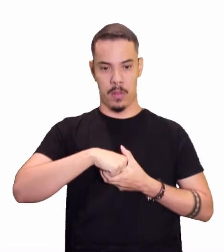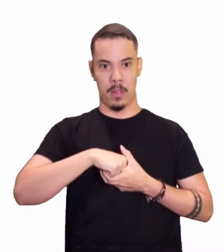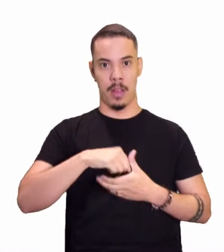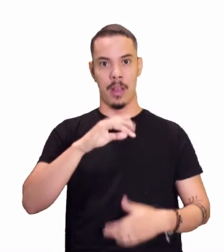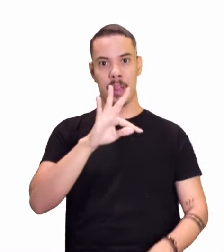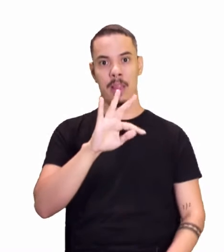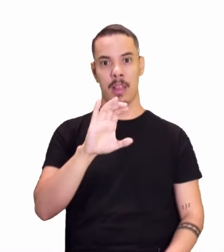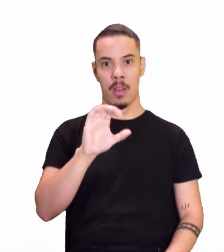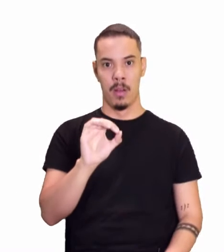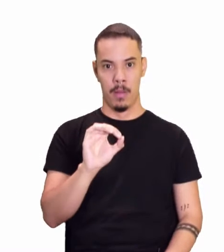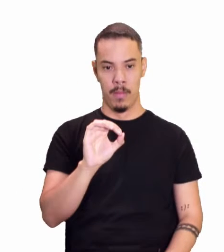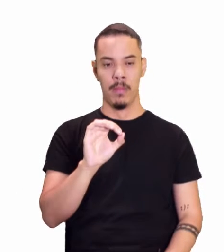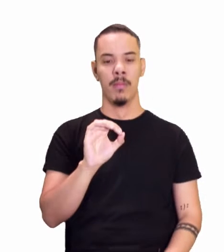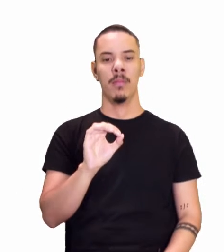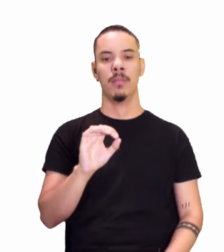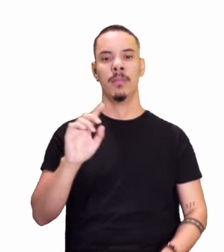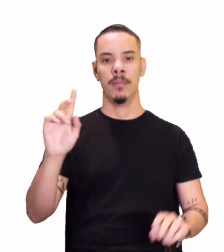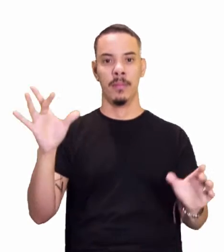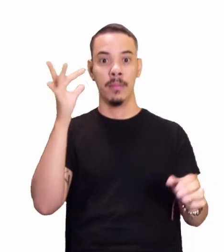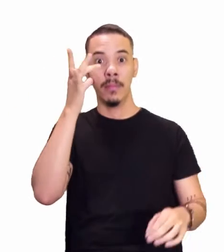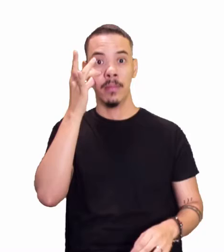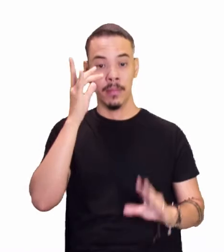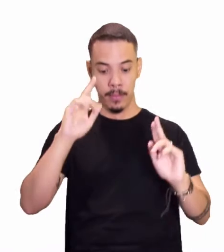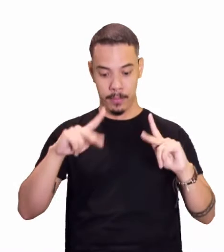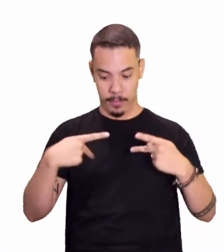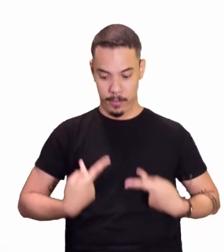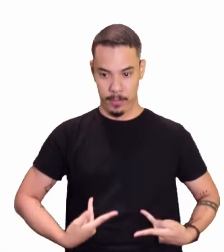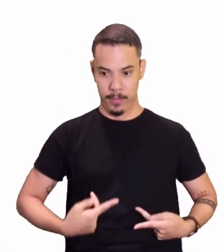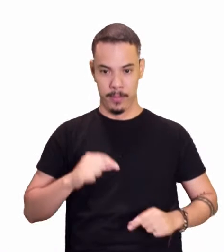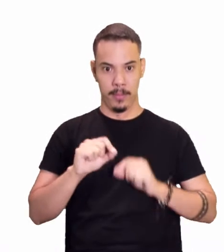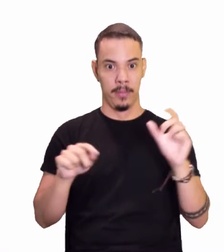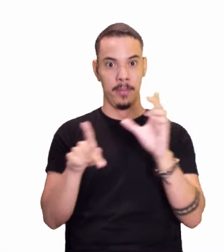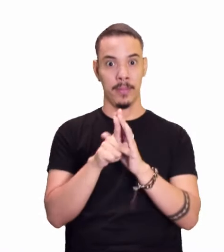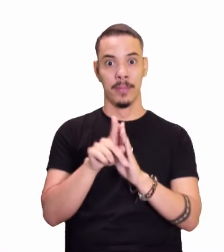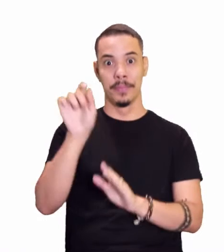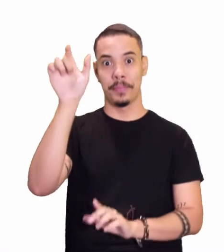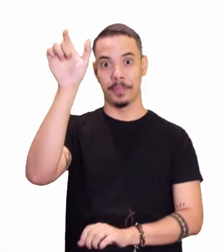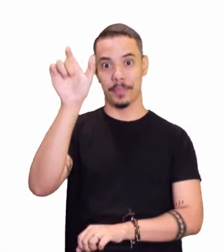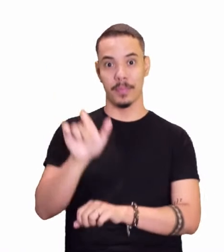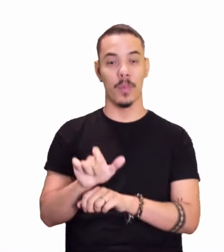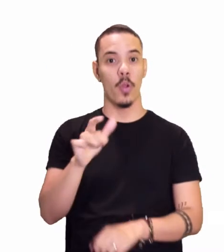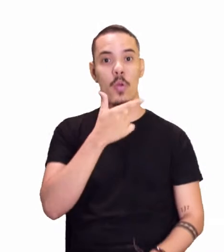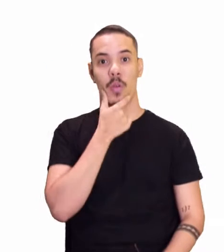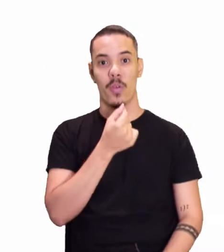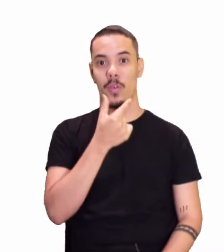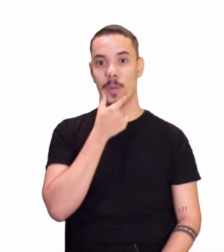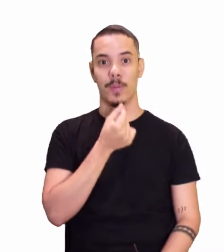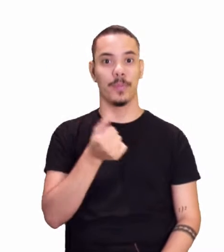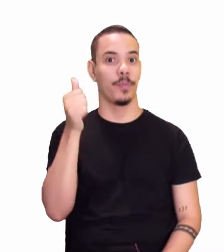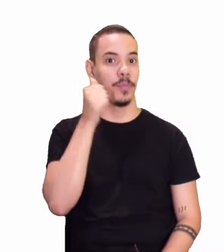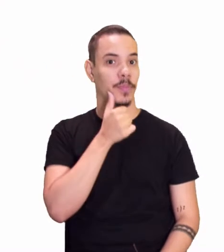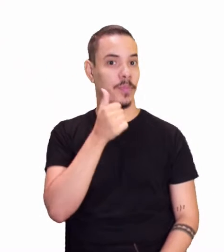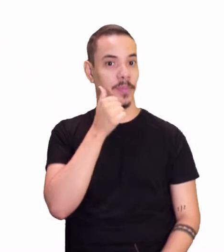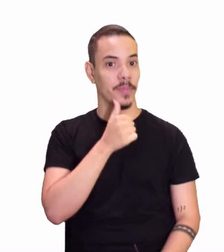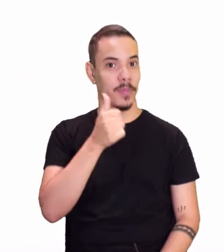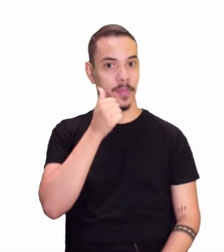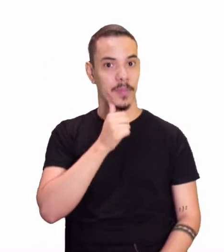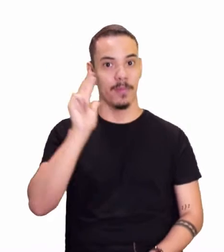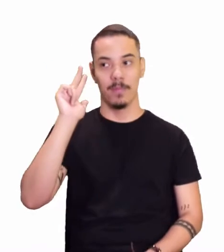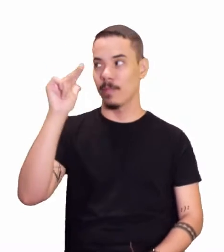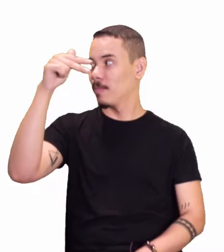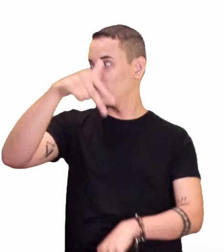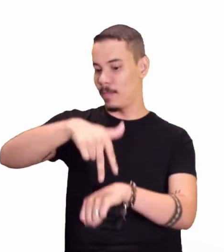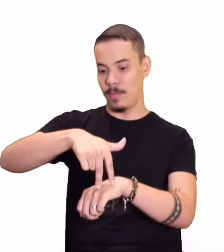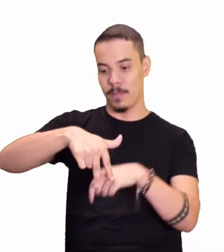teocentrismo. E para o humanismo humano, a ideia do ser humano, a ideia do homem,